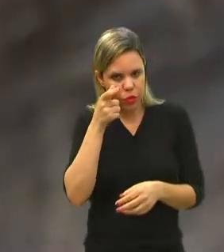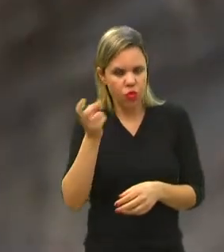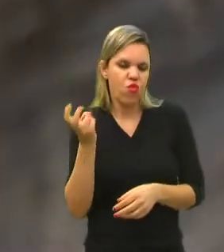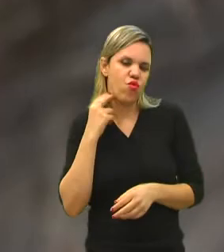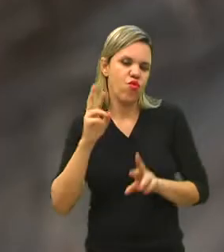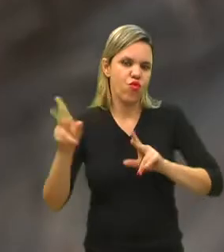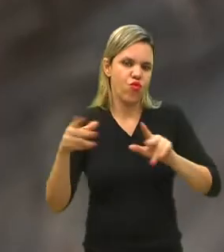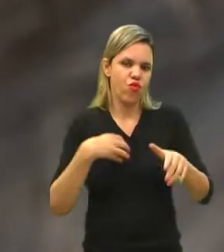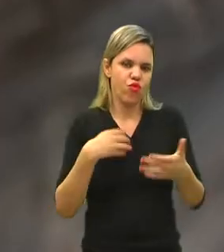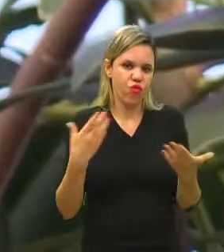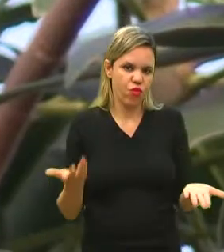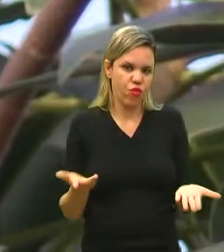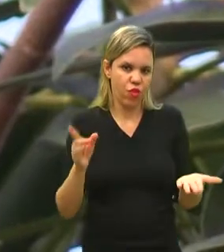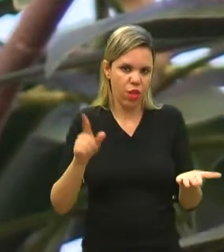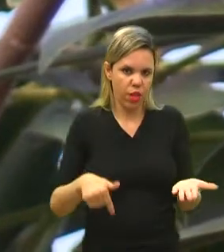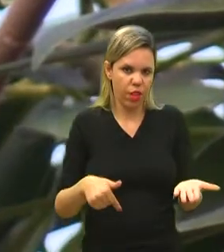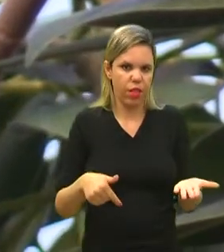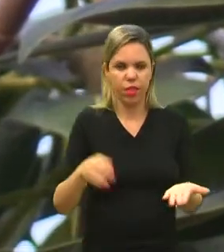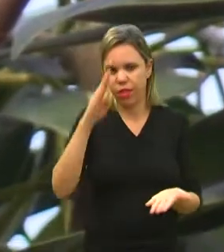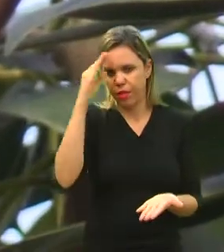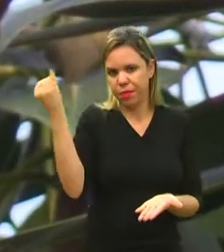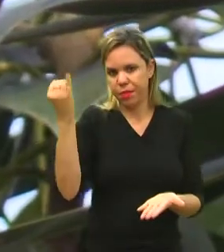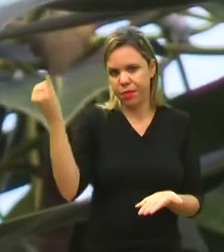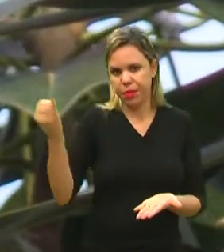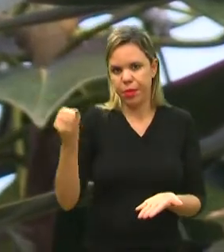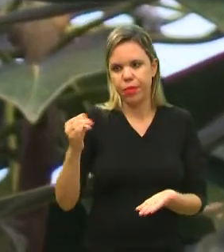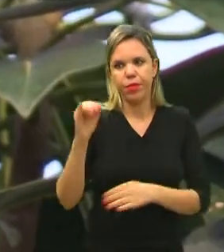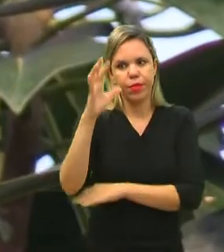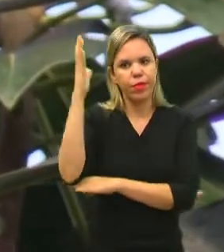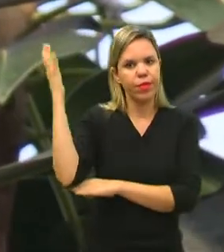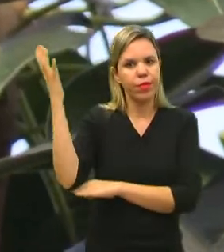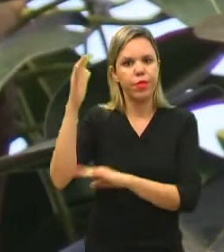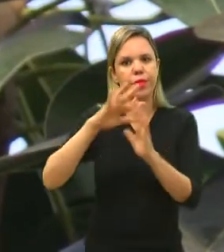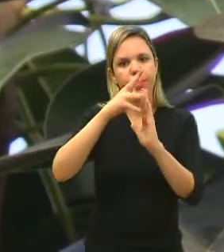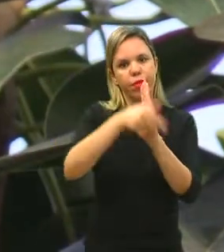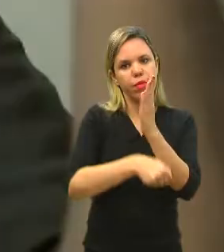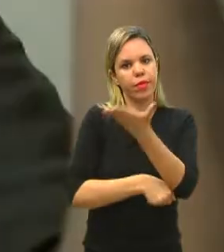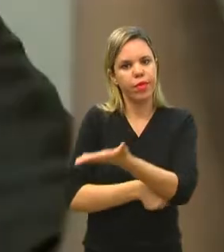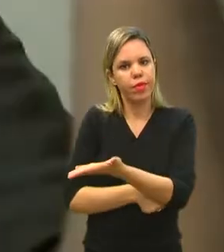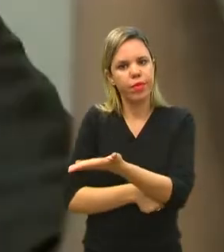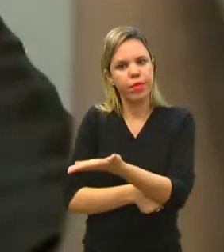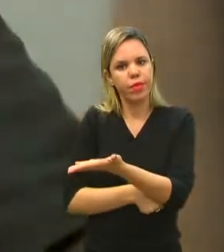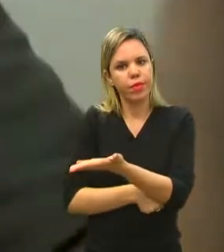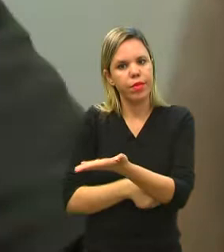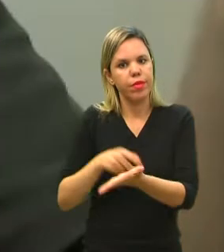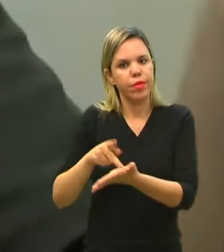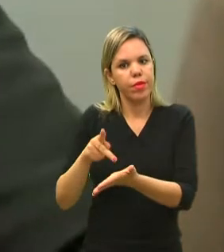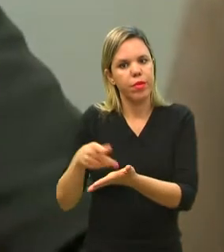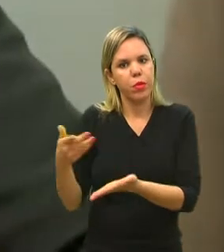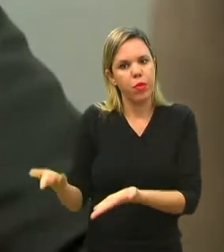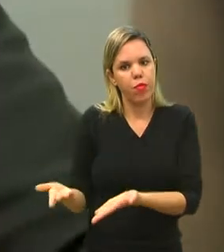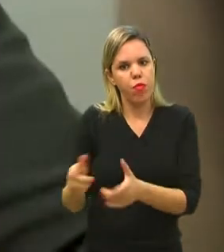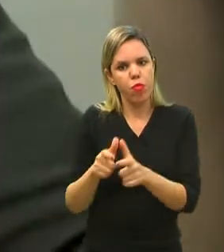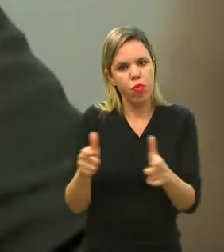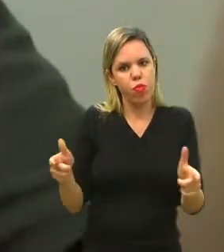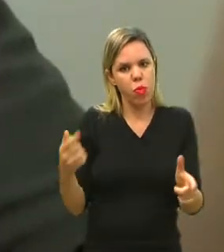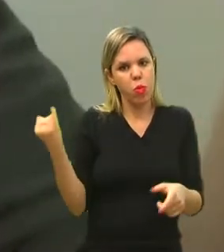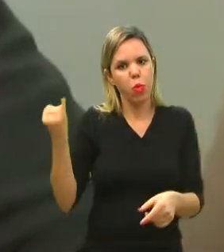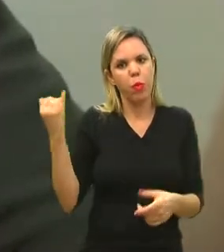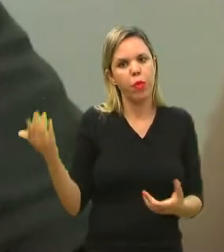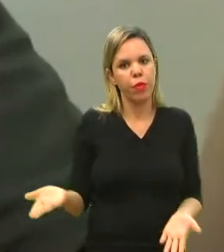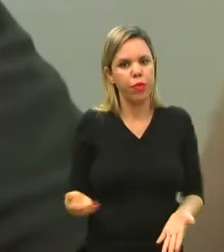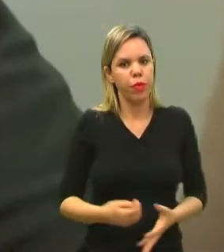os morcegos de outra forma, pois eles são essenciais para o meio ambiente. Eles têm, na verdade, uma